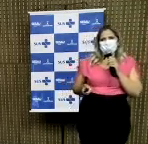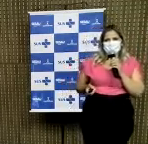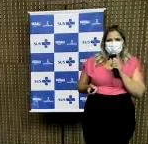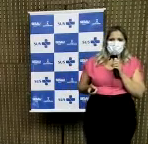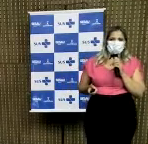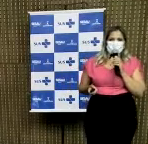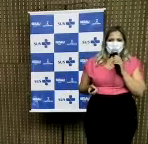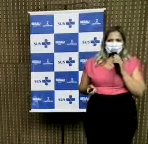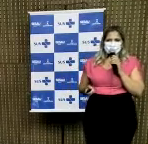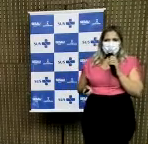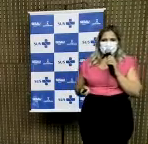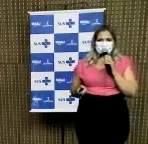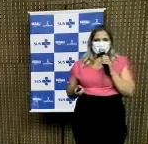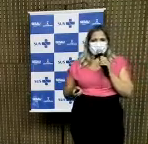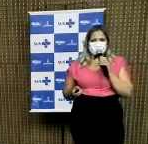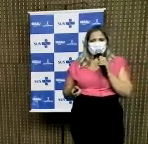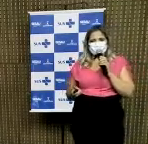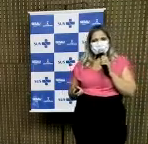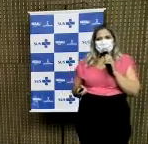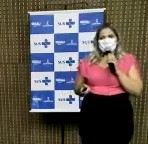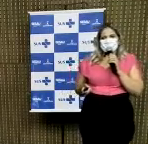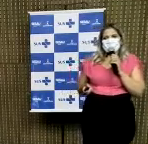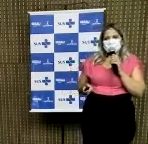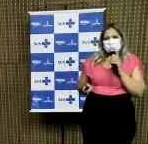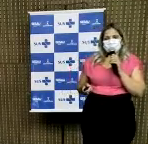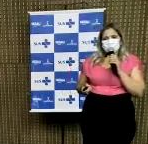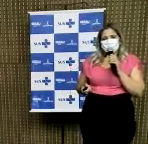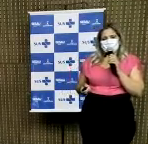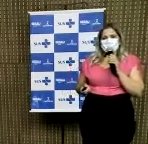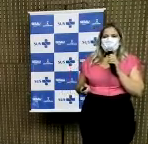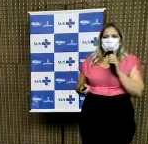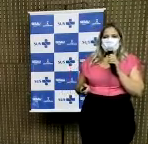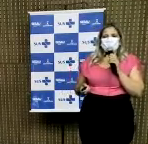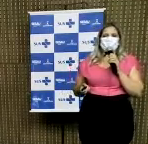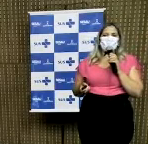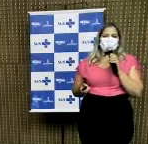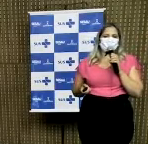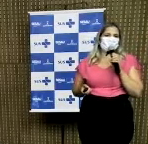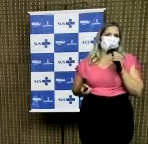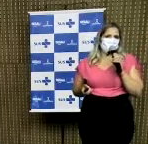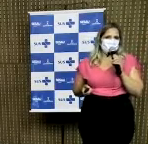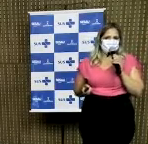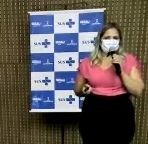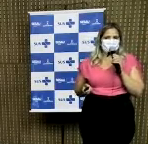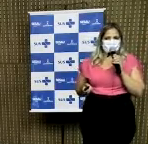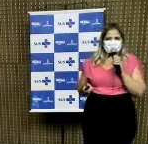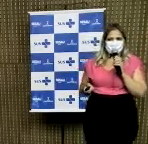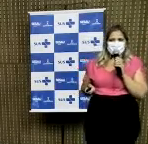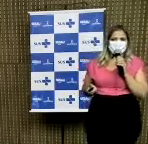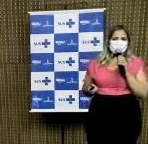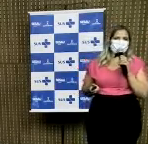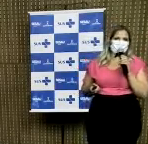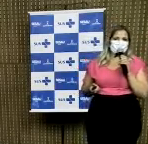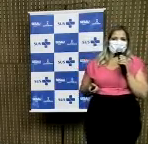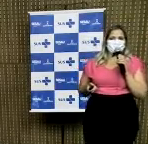Essa é a nossa carteira de serviços da unidade. Não foi realizado muitos procedimentos, né, na unidade, e